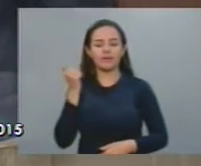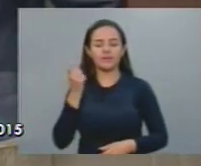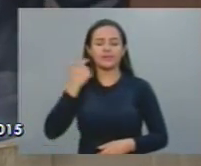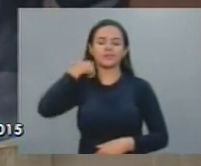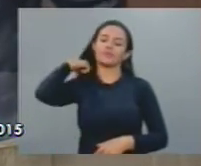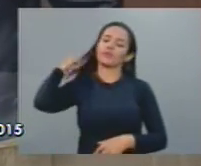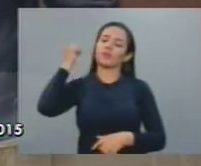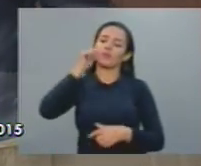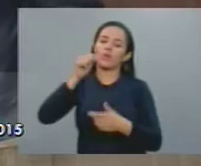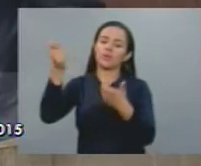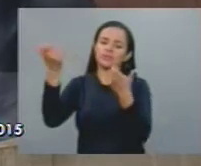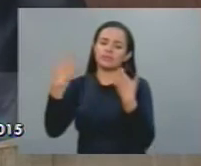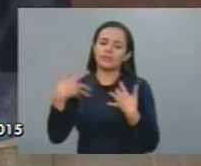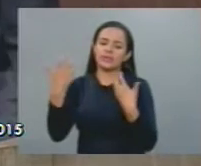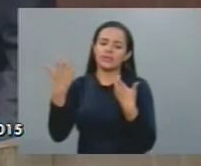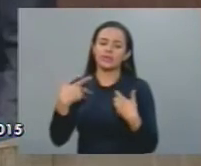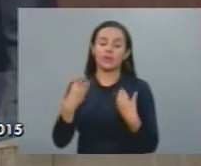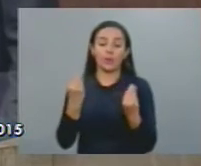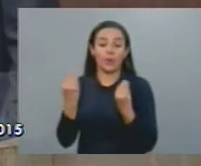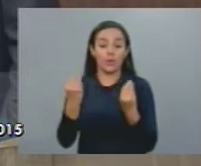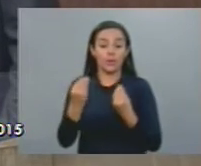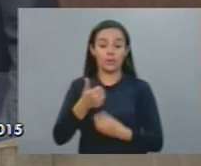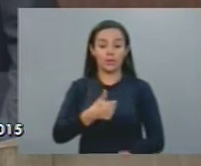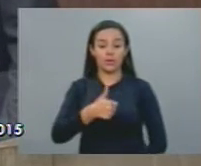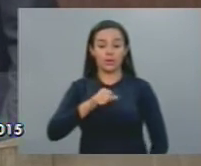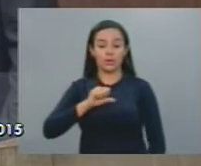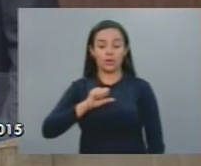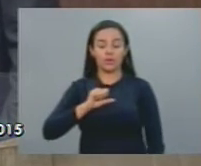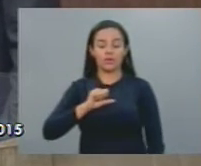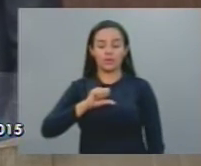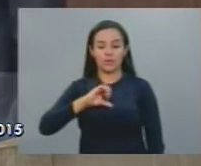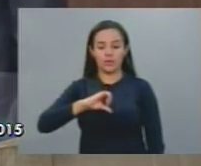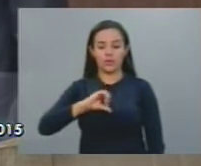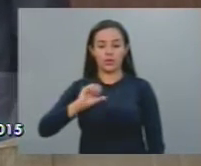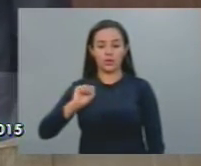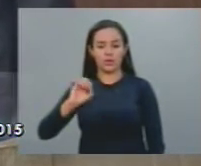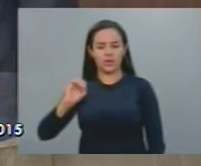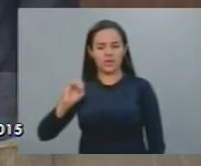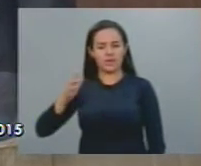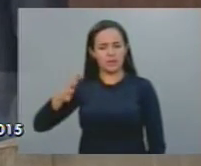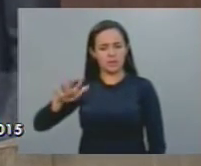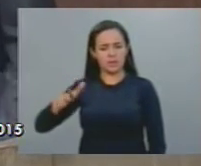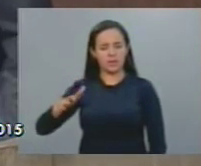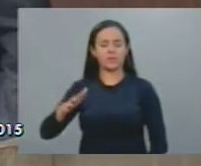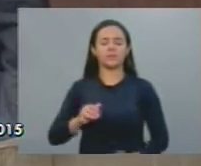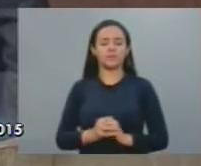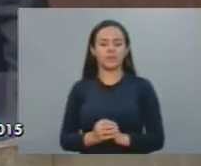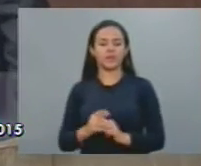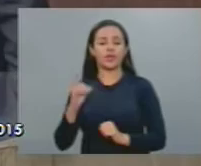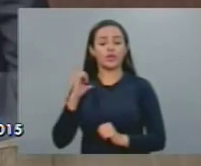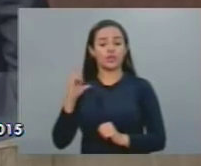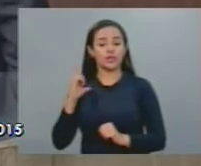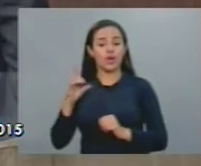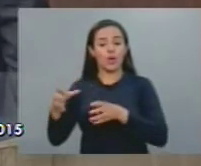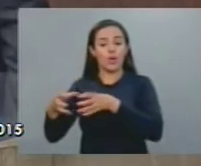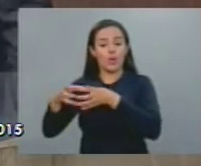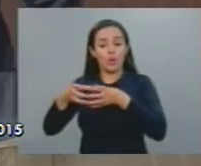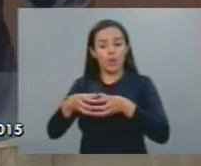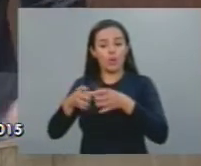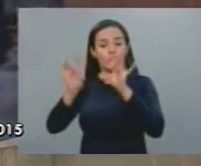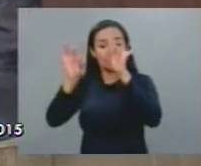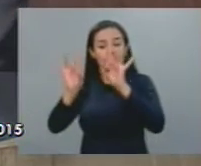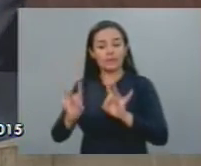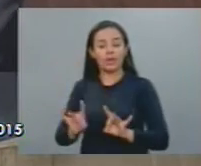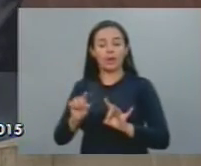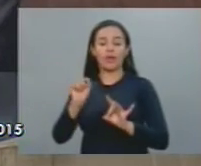relatava que no início dos anos 80, quando da vinda de uma comissão especial sobre